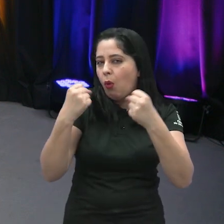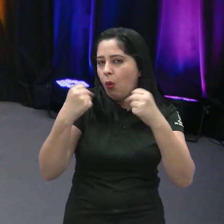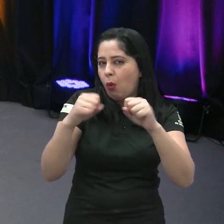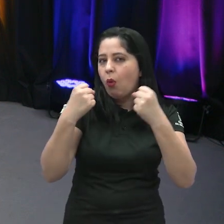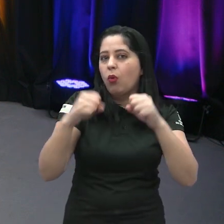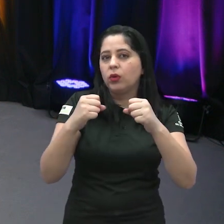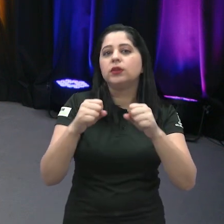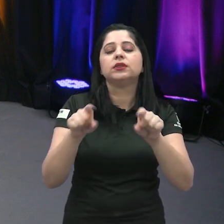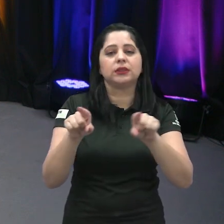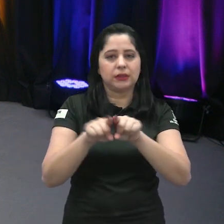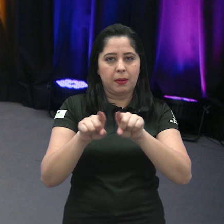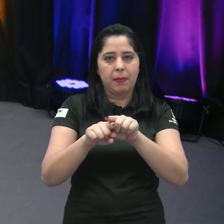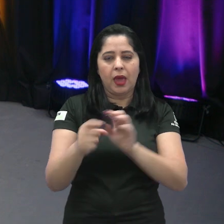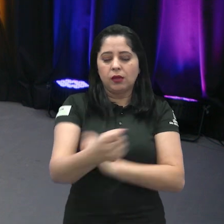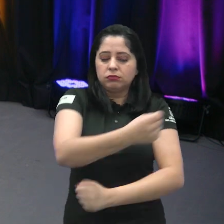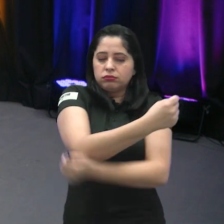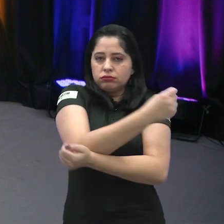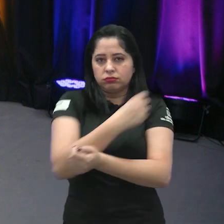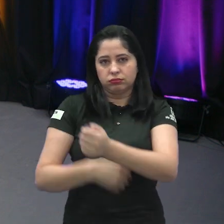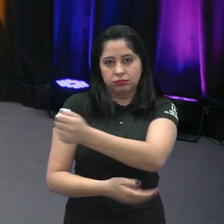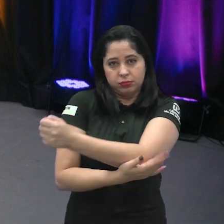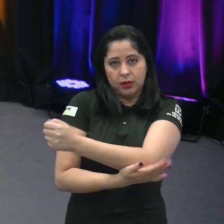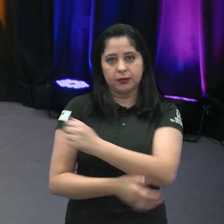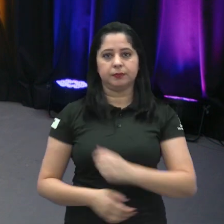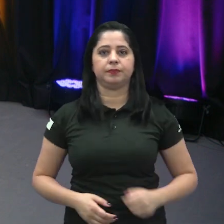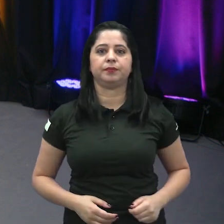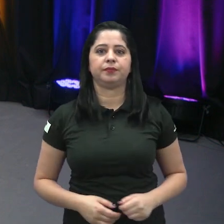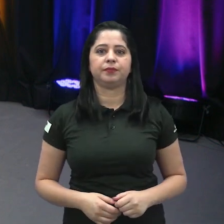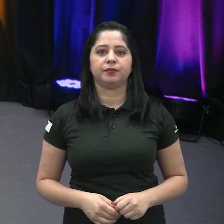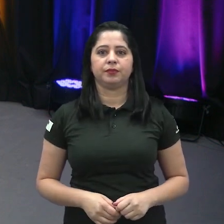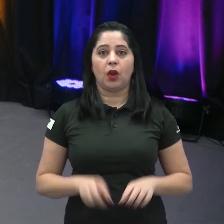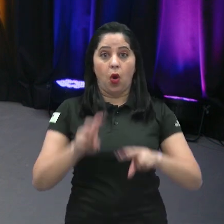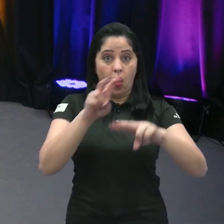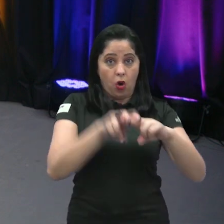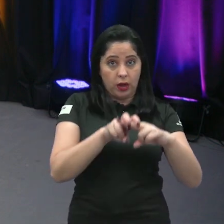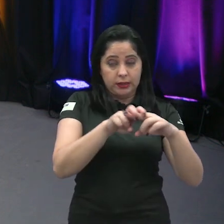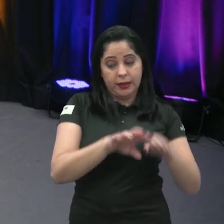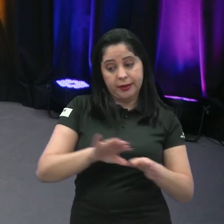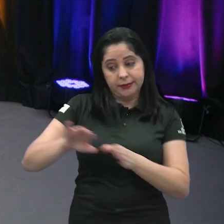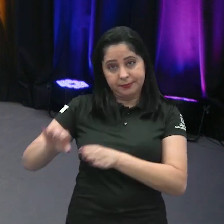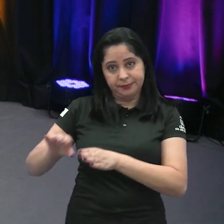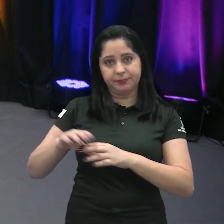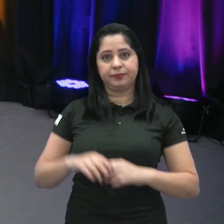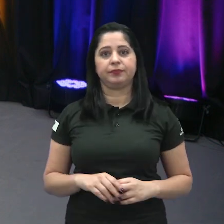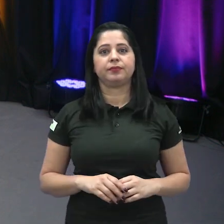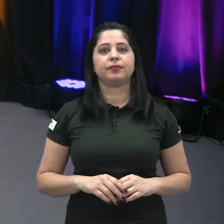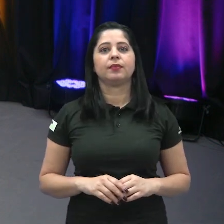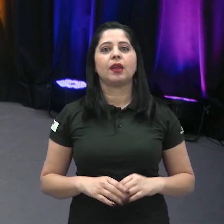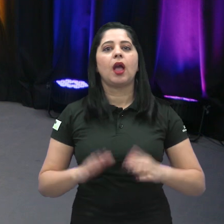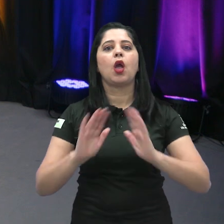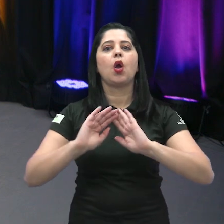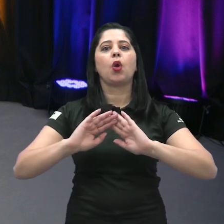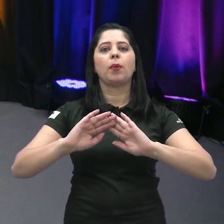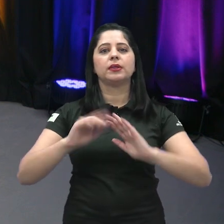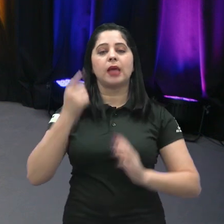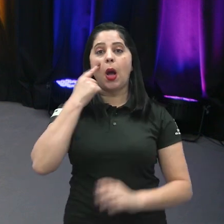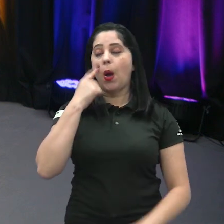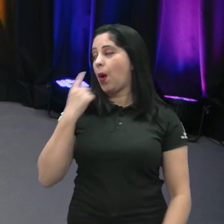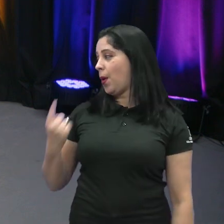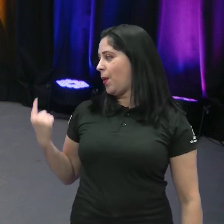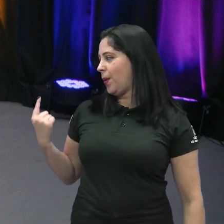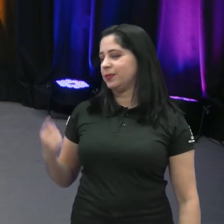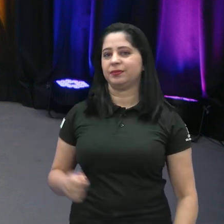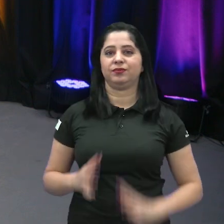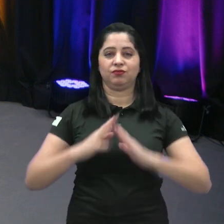eu particularmente gosto de aplicar esse alongamento, beleza? Então vou puxar a cadeirinha de lado aqui agora nesse momento. Nós vamos começar